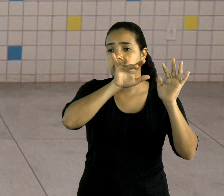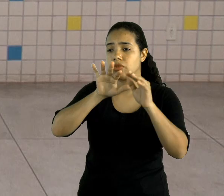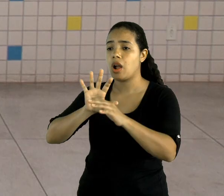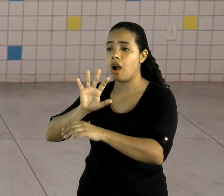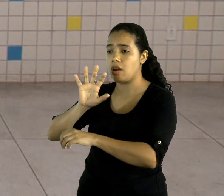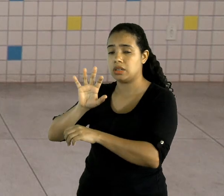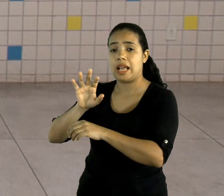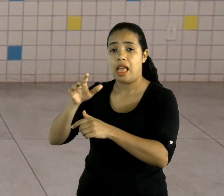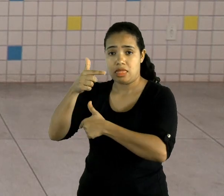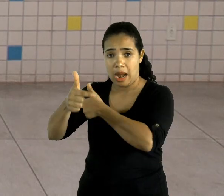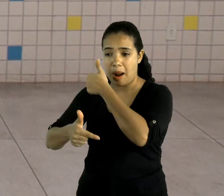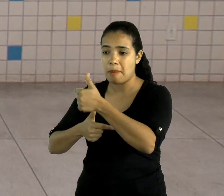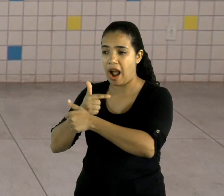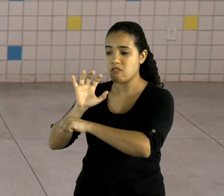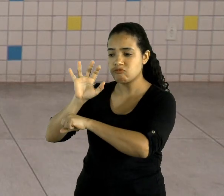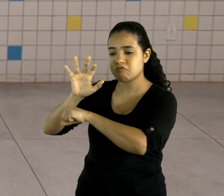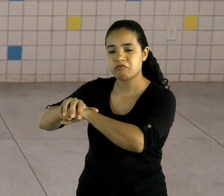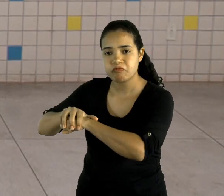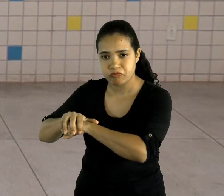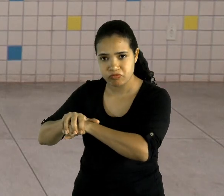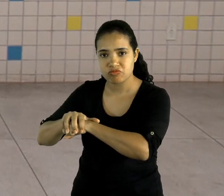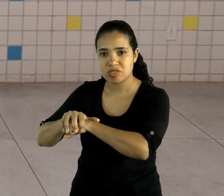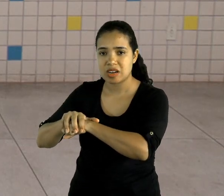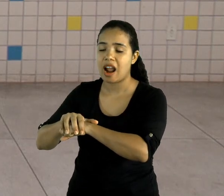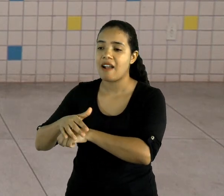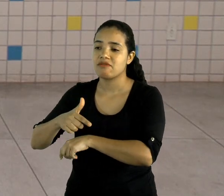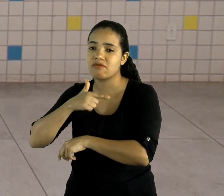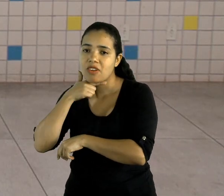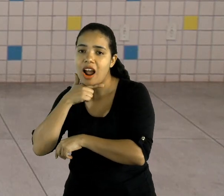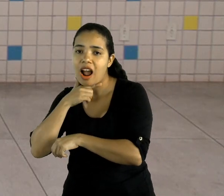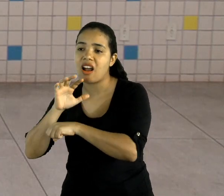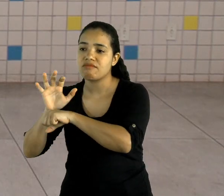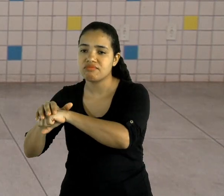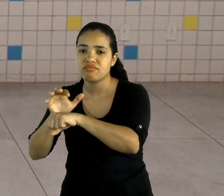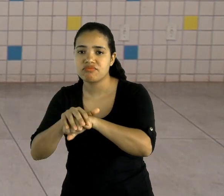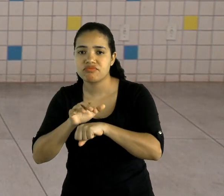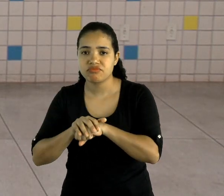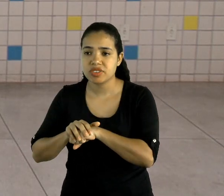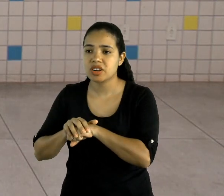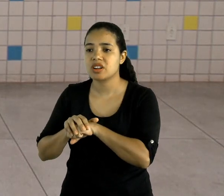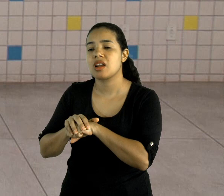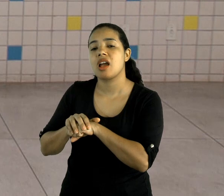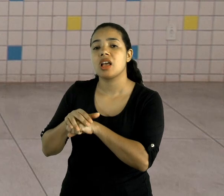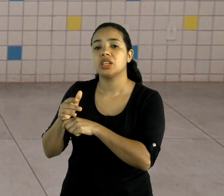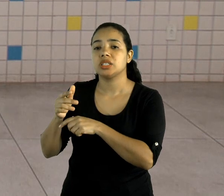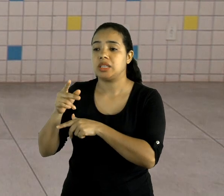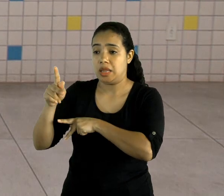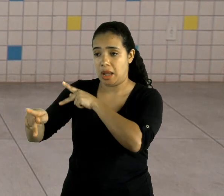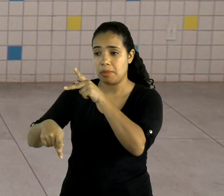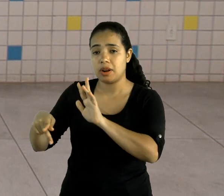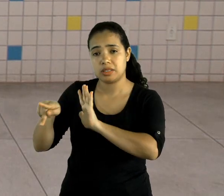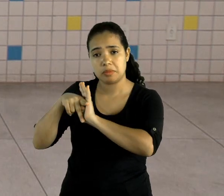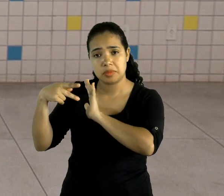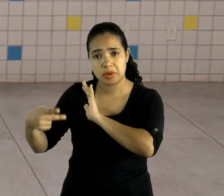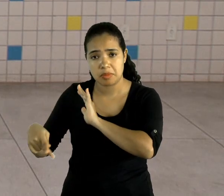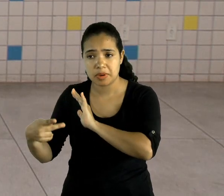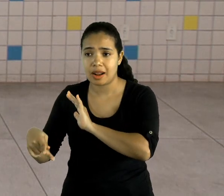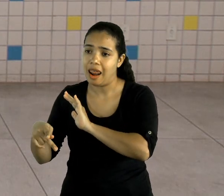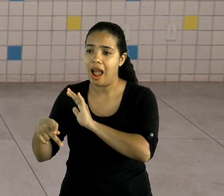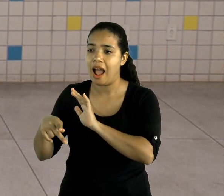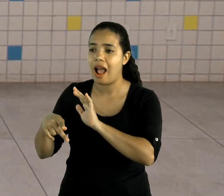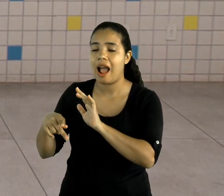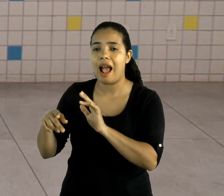eles vão ocupar o mercado de trabalho, vagas que seriam dos habitantes daquele determinado local. Essa é